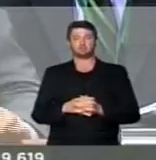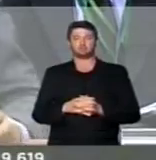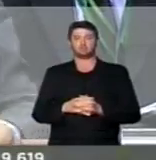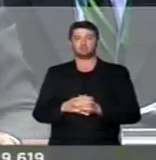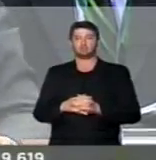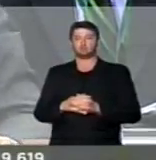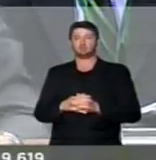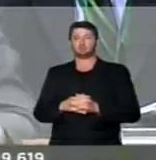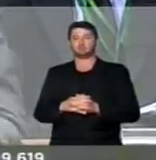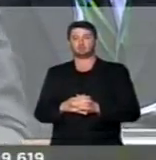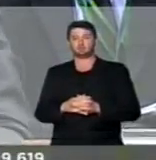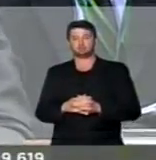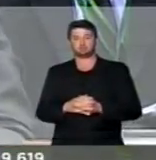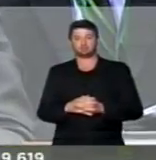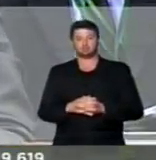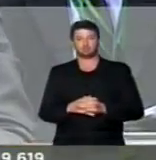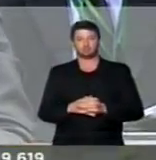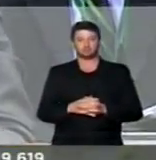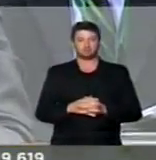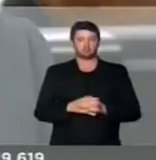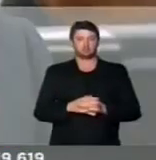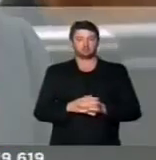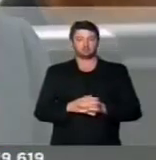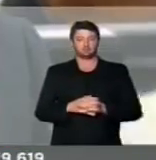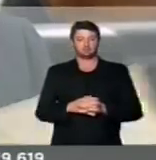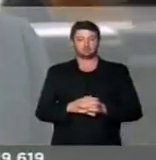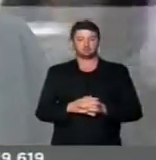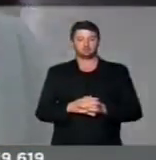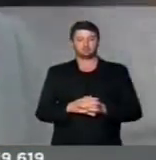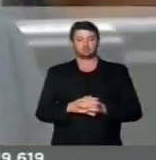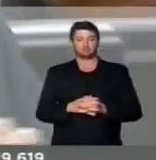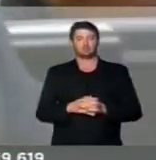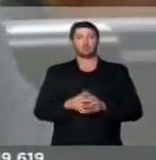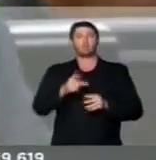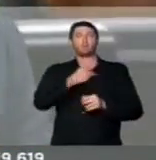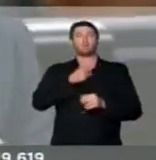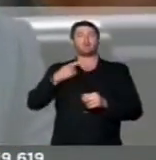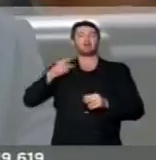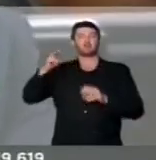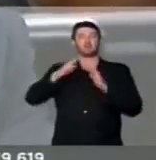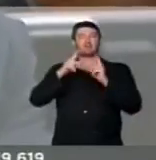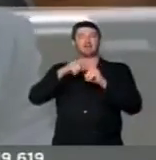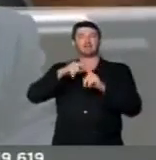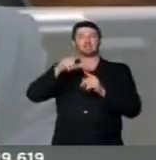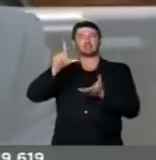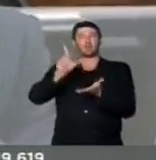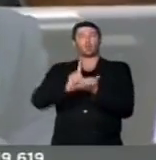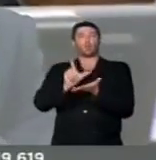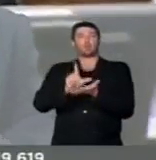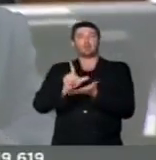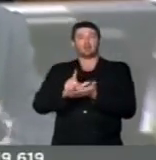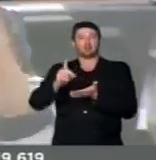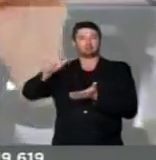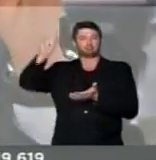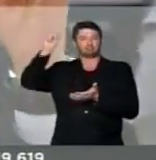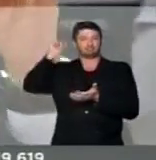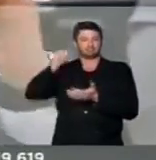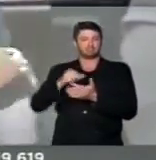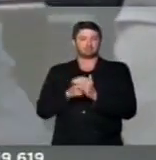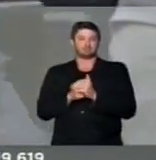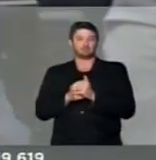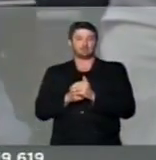Presidente, não, obrigado. Presidente, dizia um velho pastor da igreja luterana, quando ia